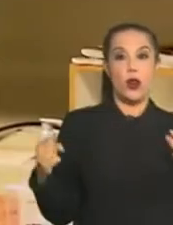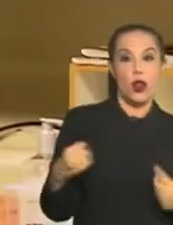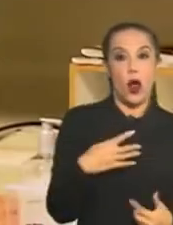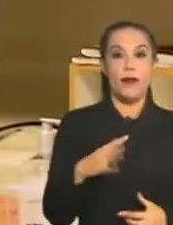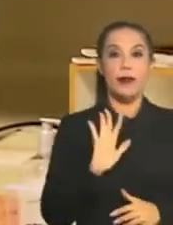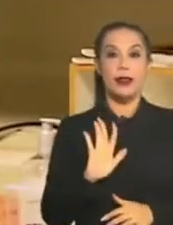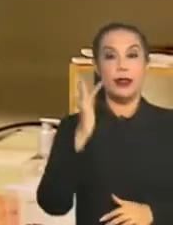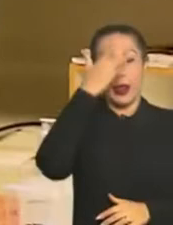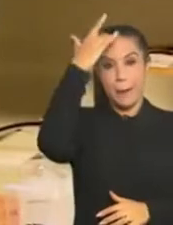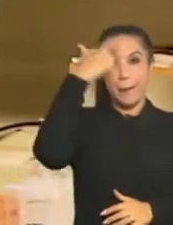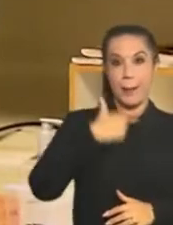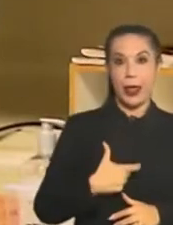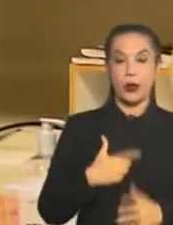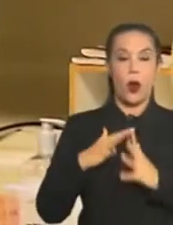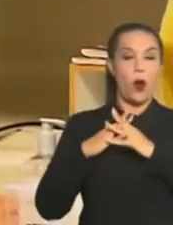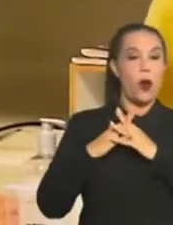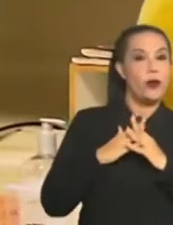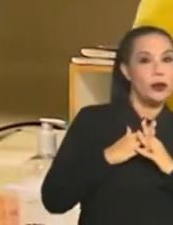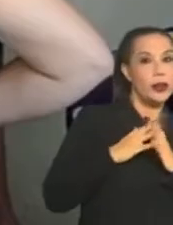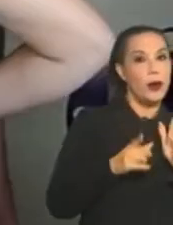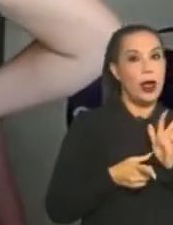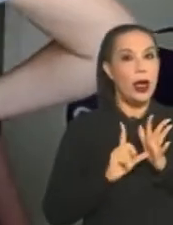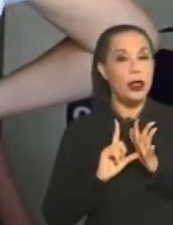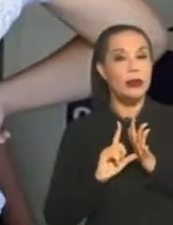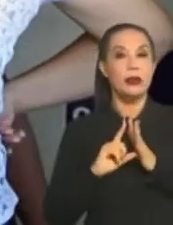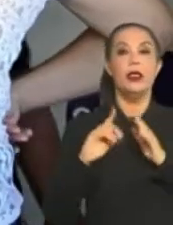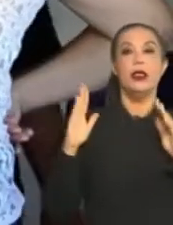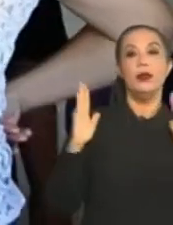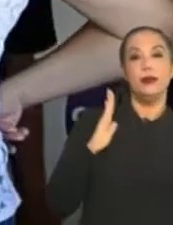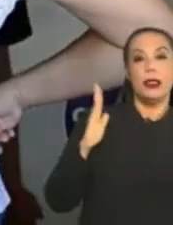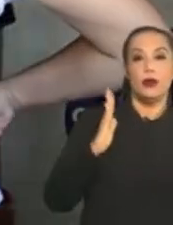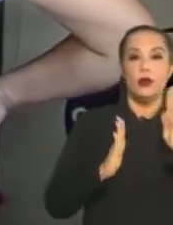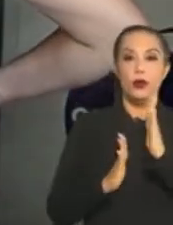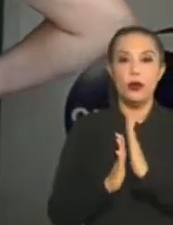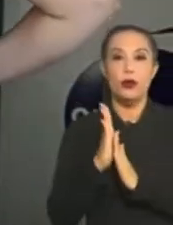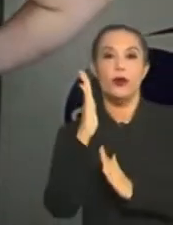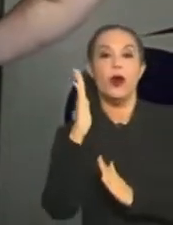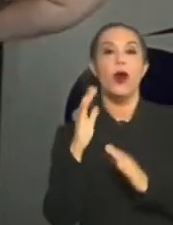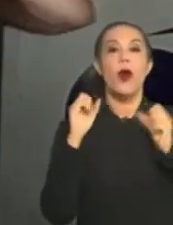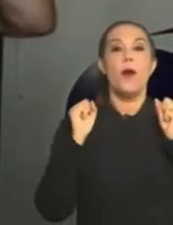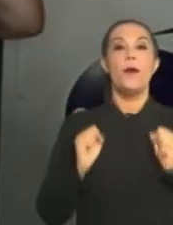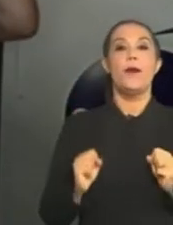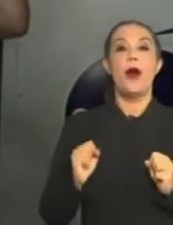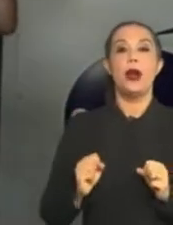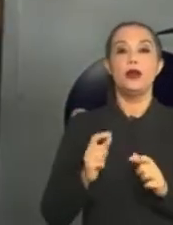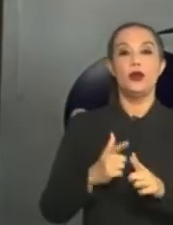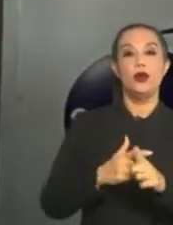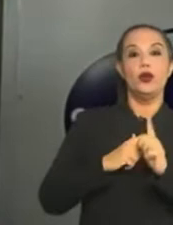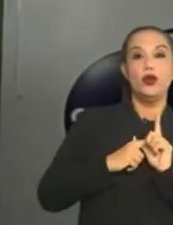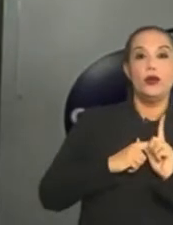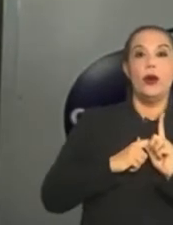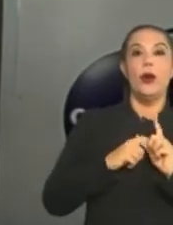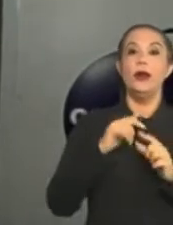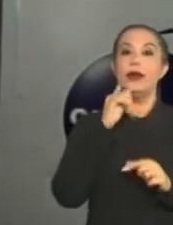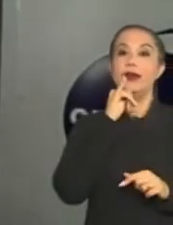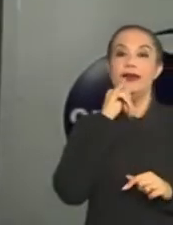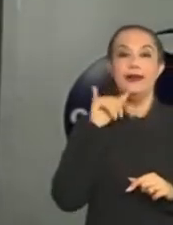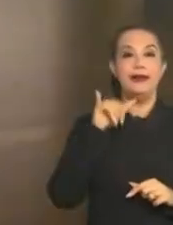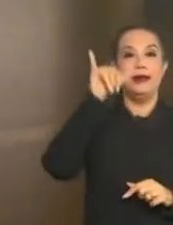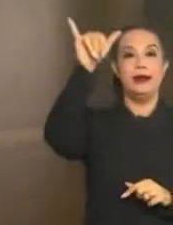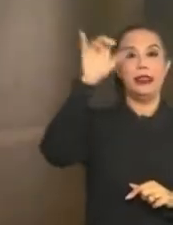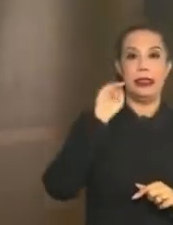passageiro que faz confusão antes e durante o voo poderá ficar suspenso de viajar de